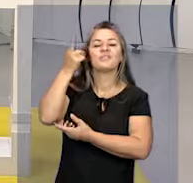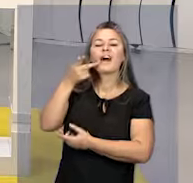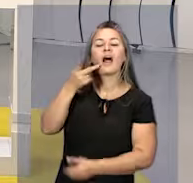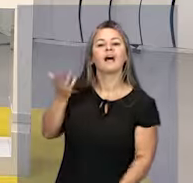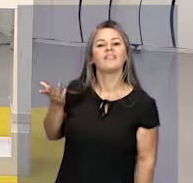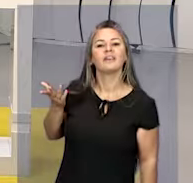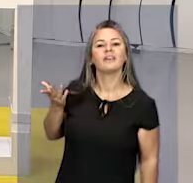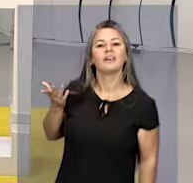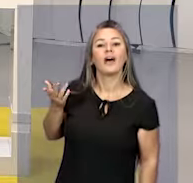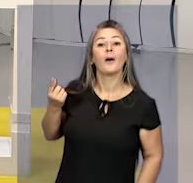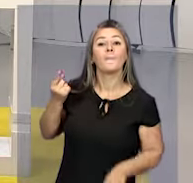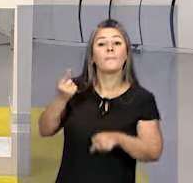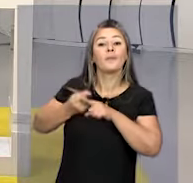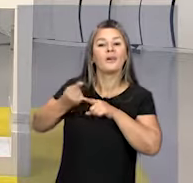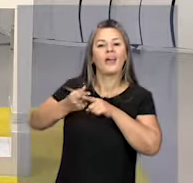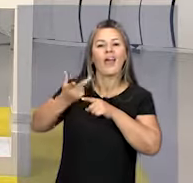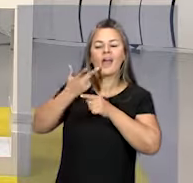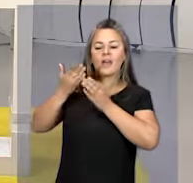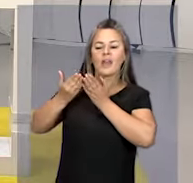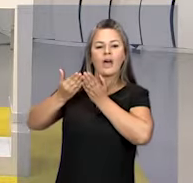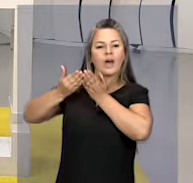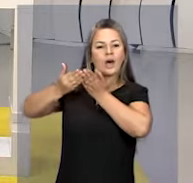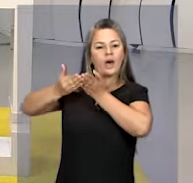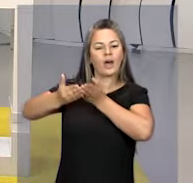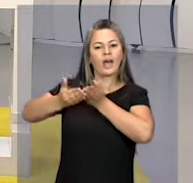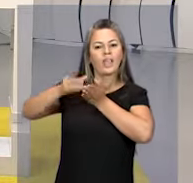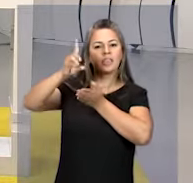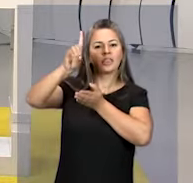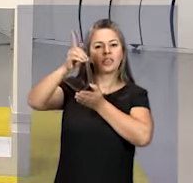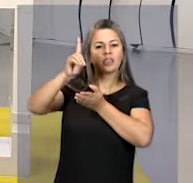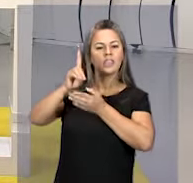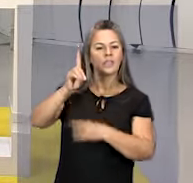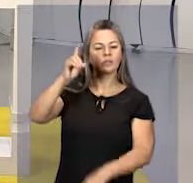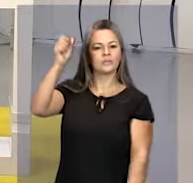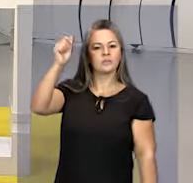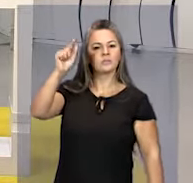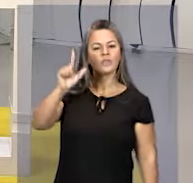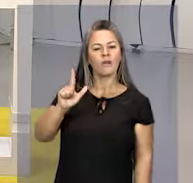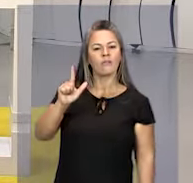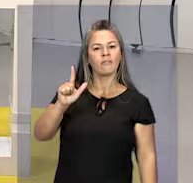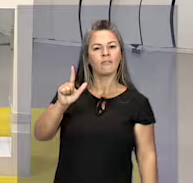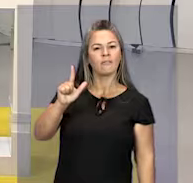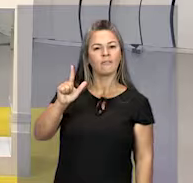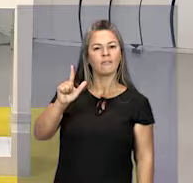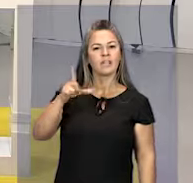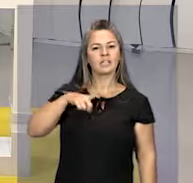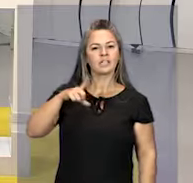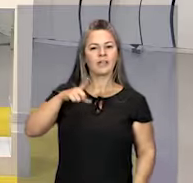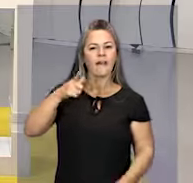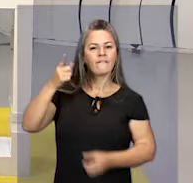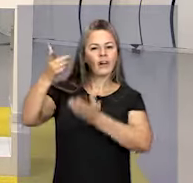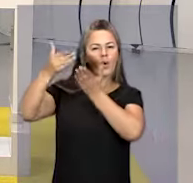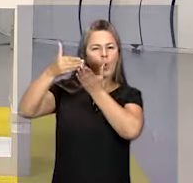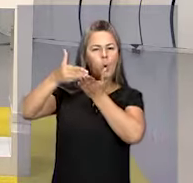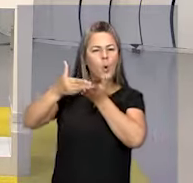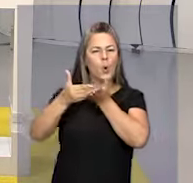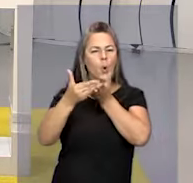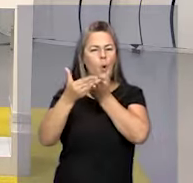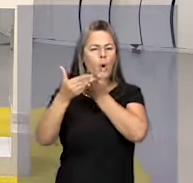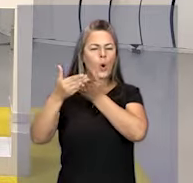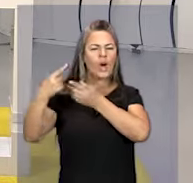a barca de Ra, que era o Deus Sol, que estava ali vencendo as trevas todos os